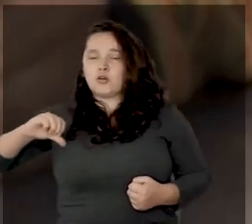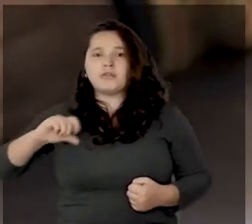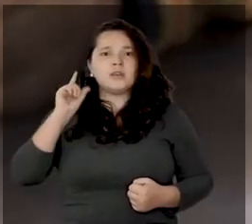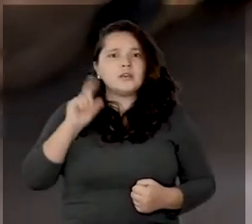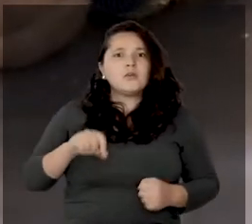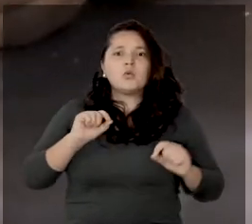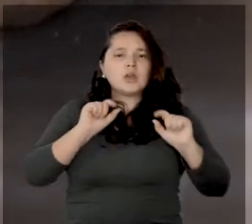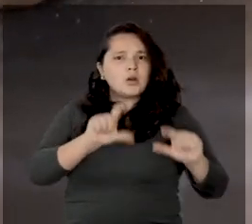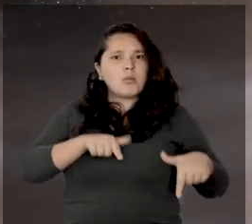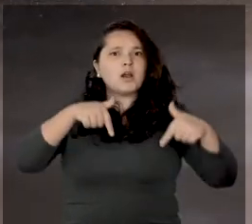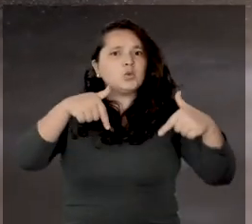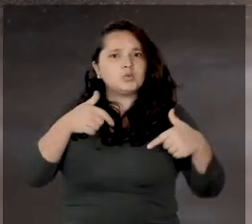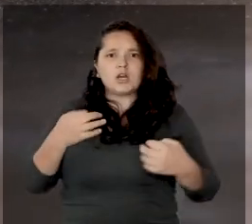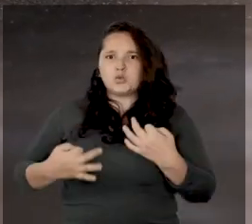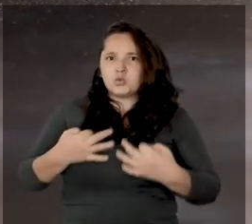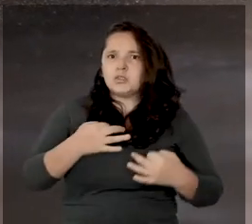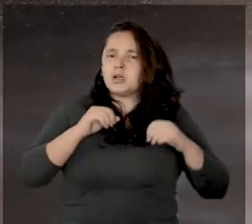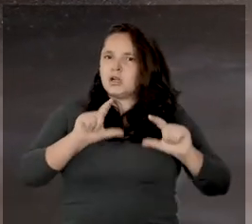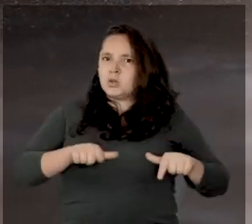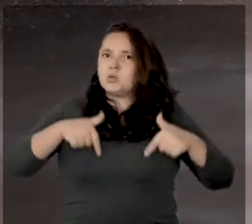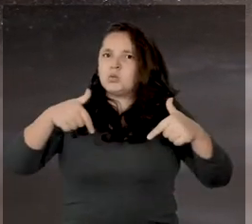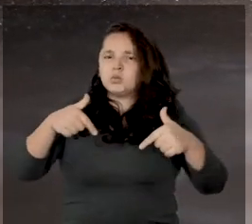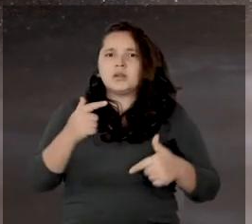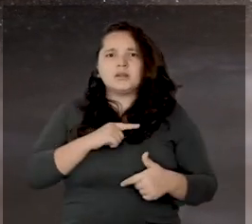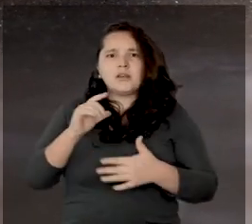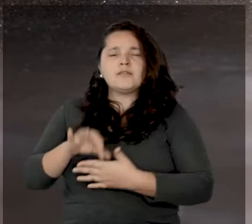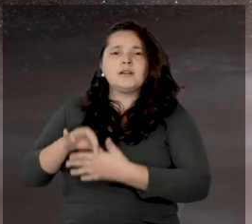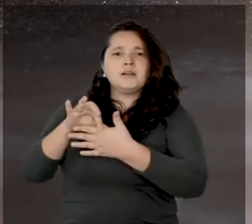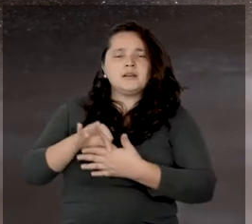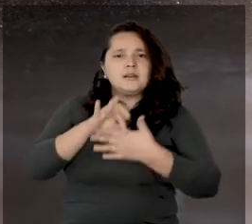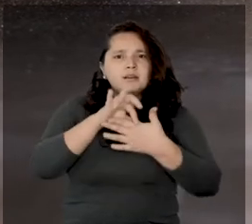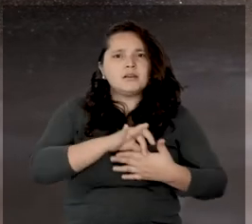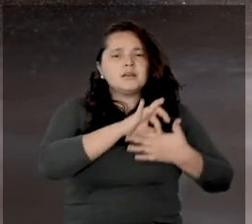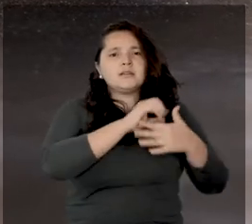uma luta política muito grande dos nossos líderes.